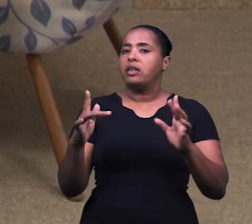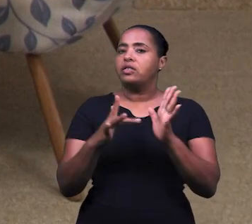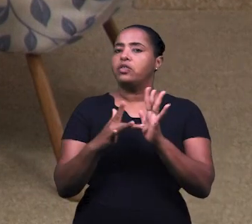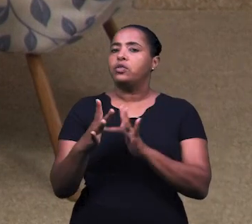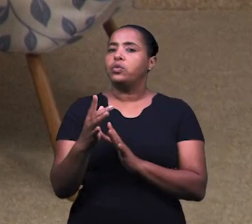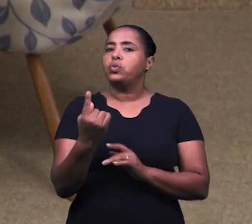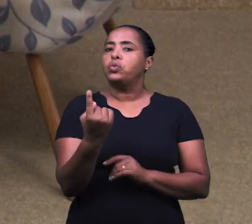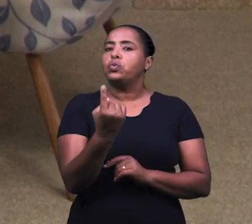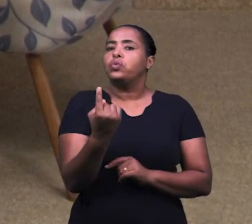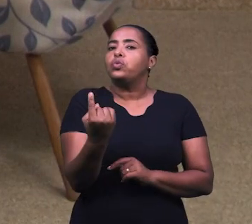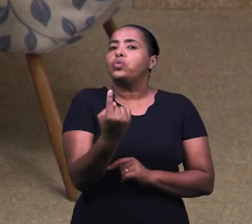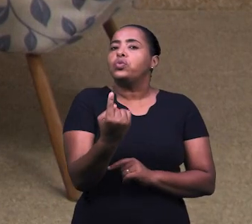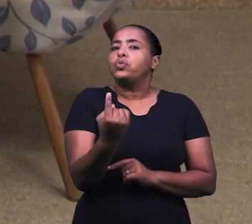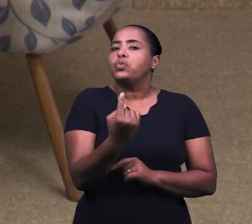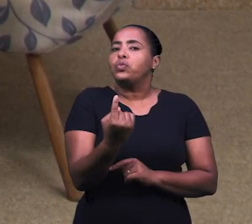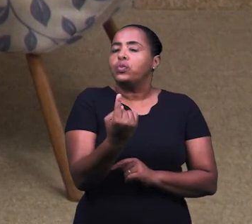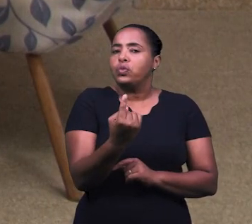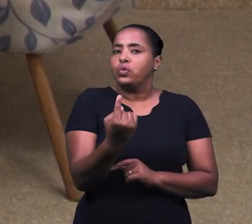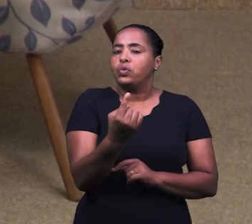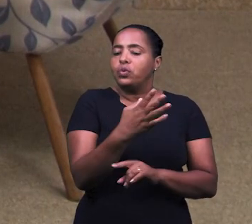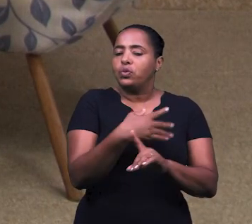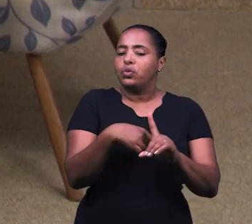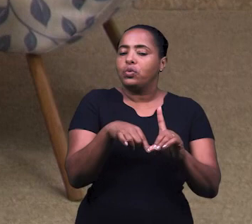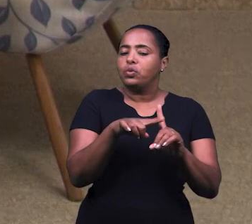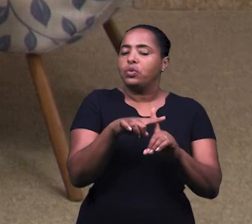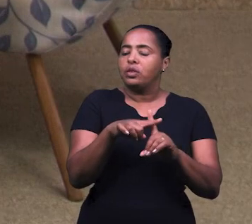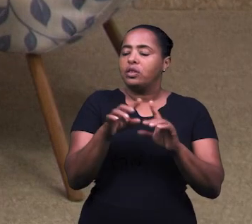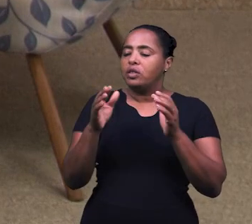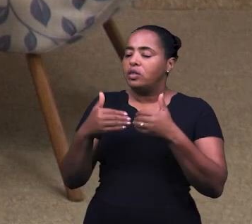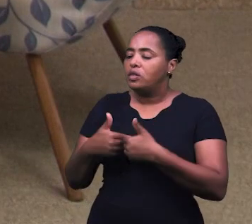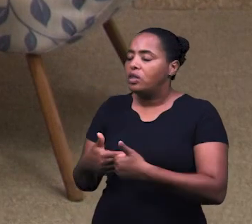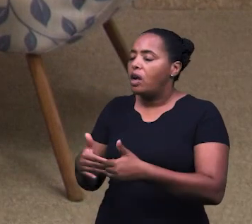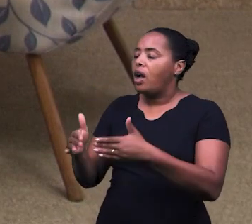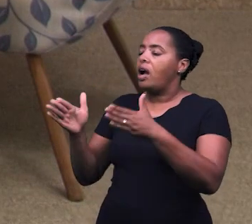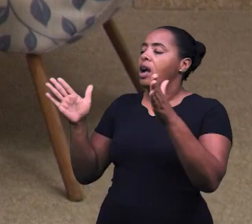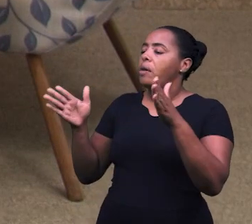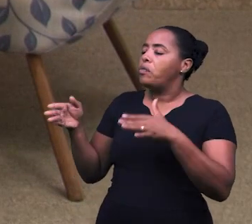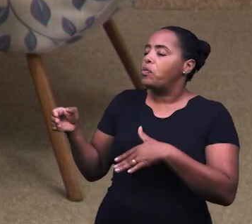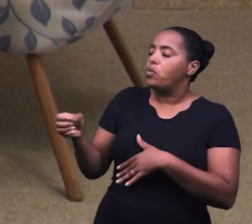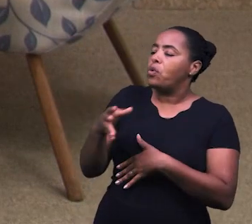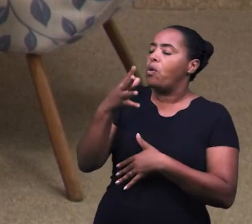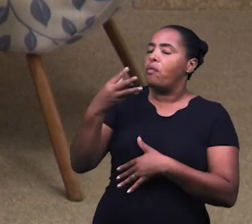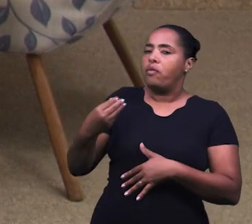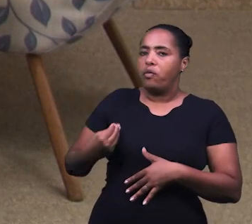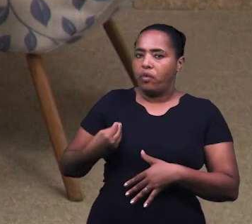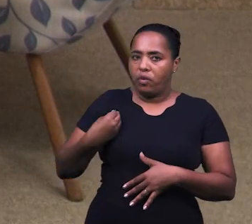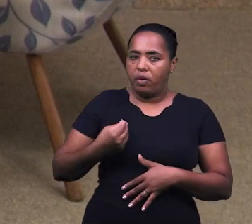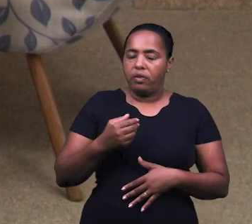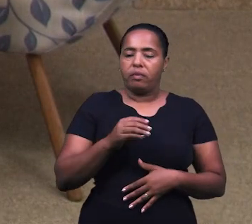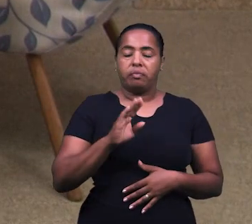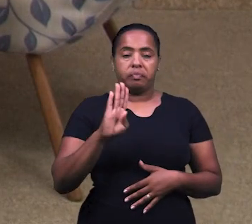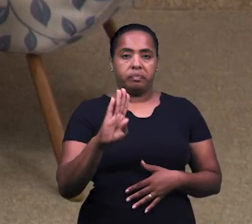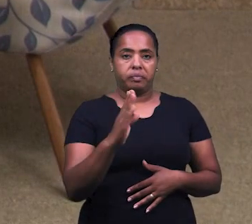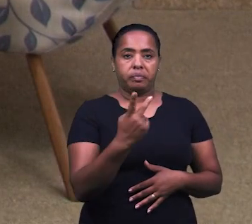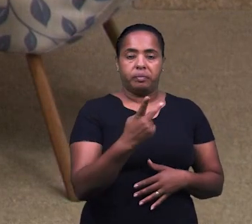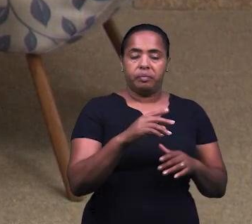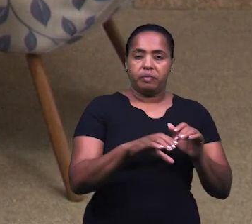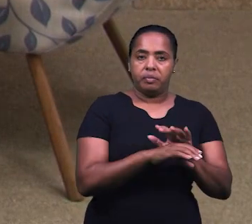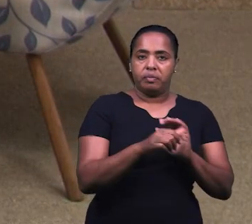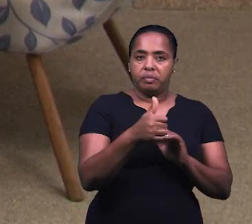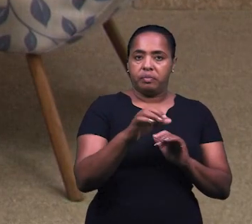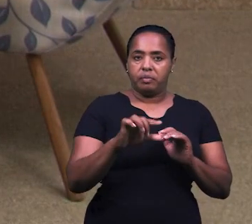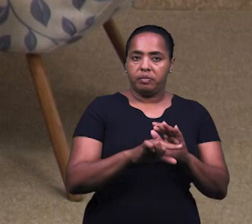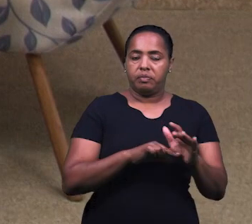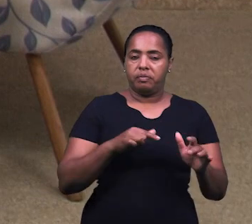Jesus Cristo ele foi sozinho. E quando ele foi, ele abriu um novo e vivo caminho. Faz nos lembrar também de Hebreus, capítulo 10,